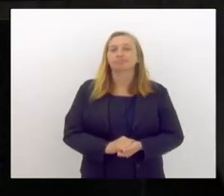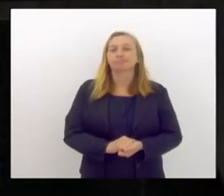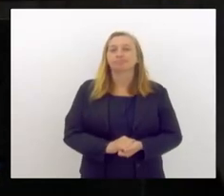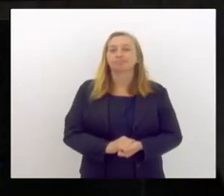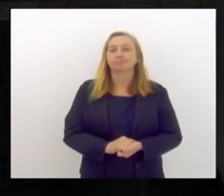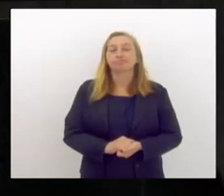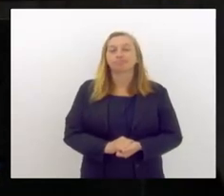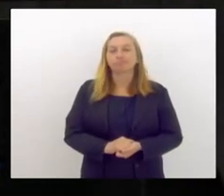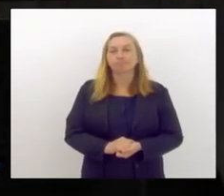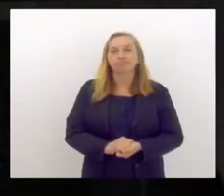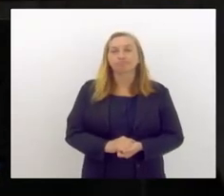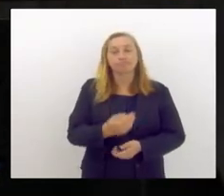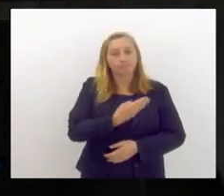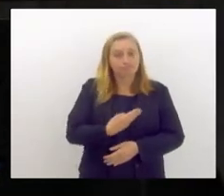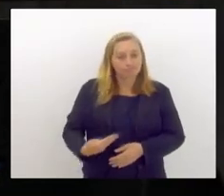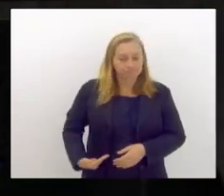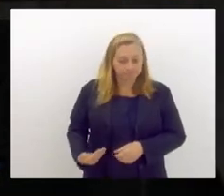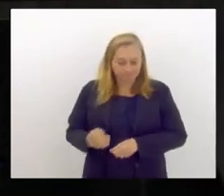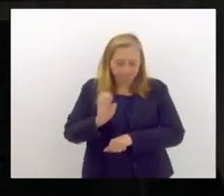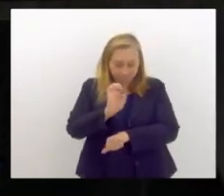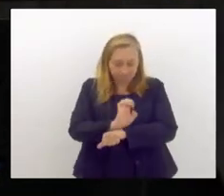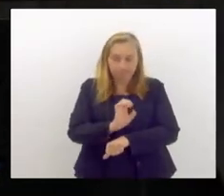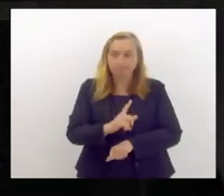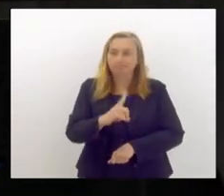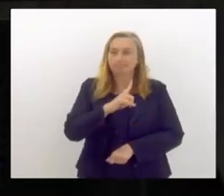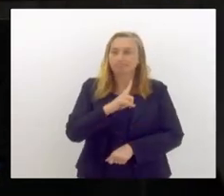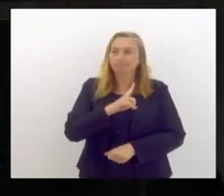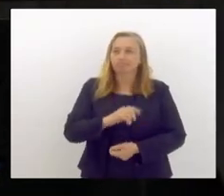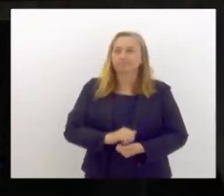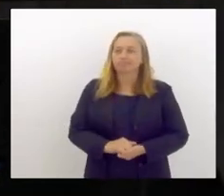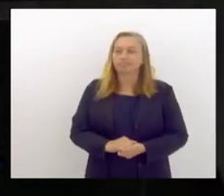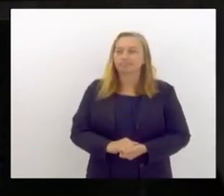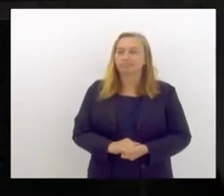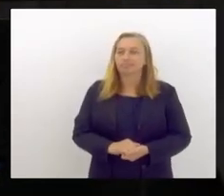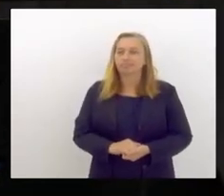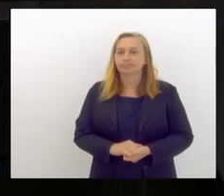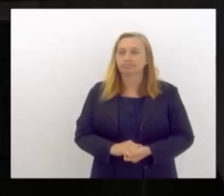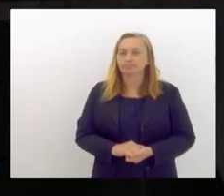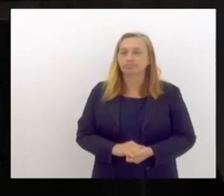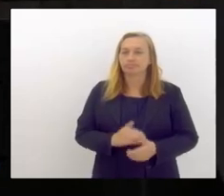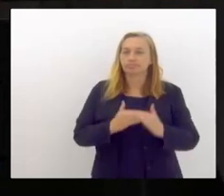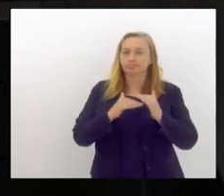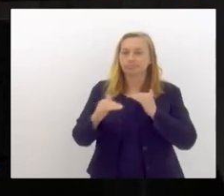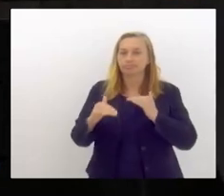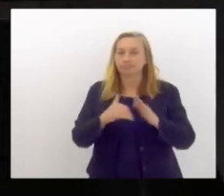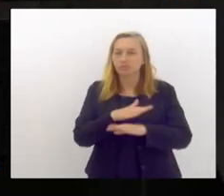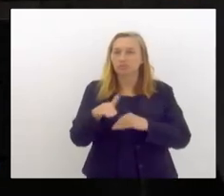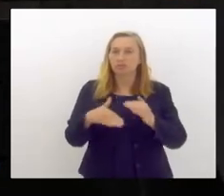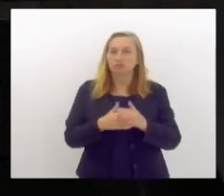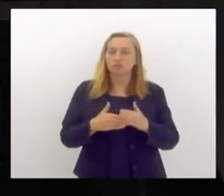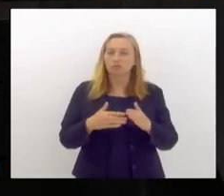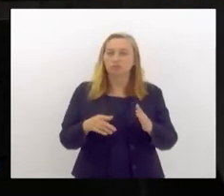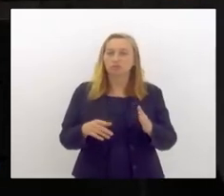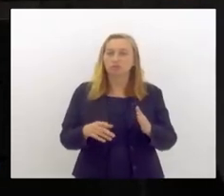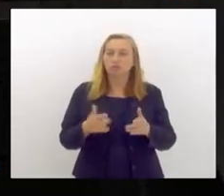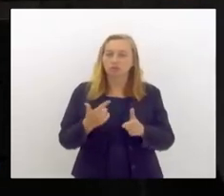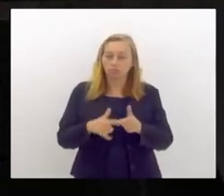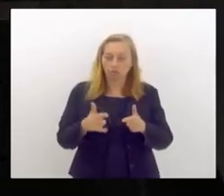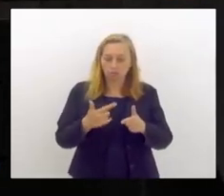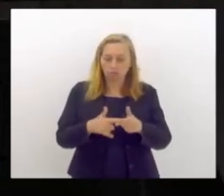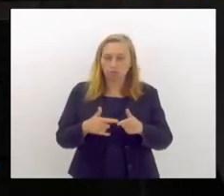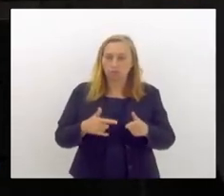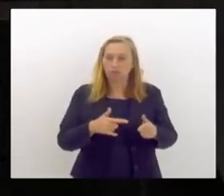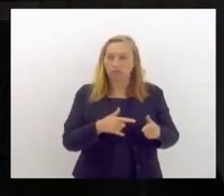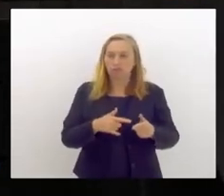é no governo do Estado. Nós temos aí a supervia com todos os problemas cotidianos, a